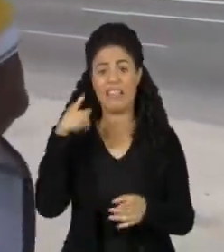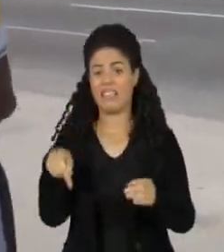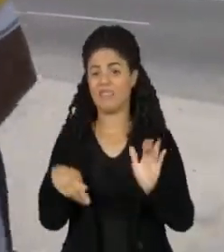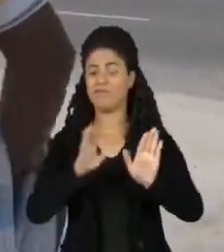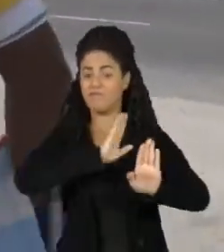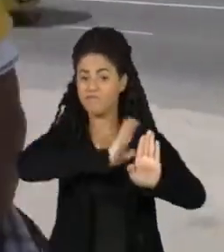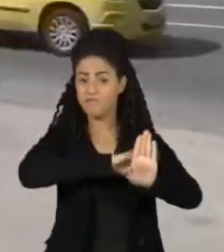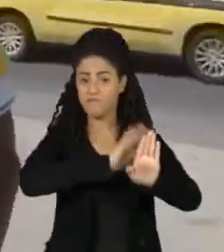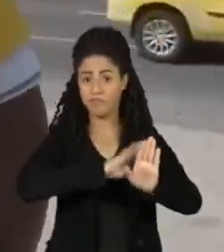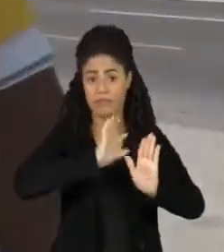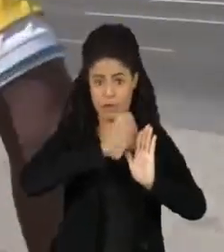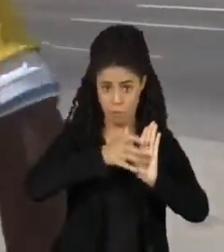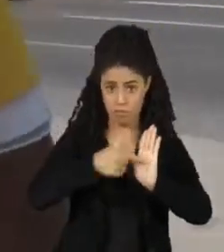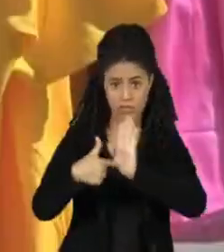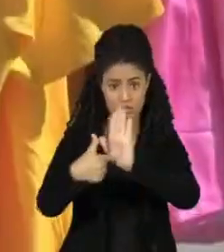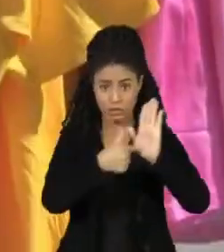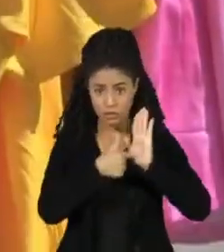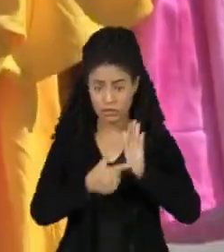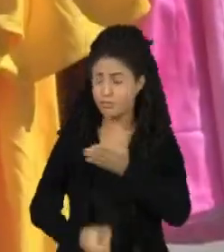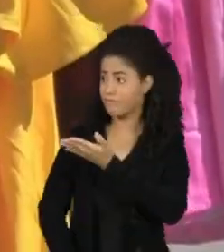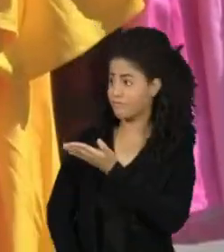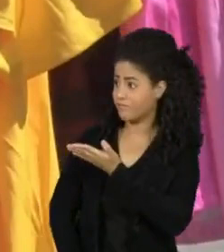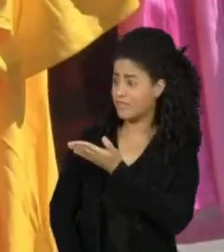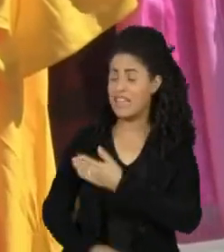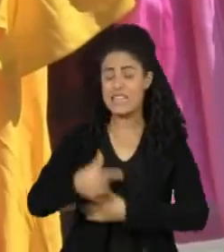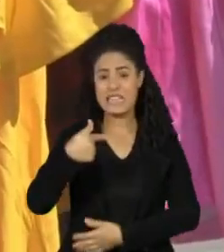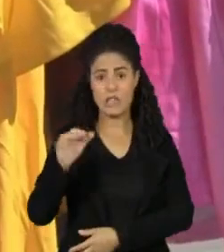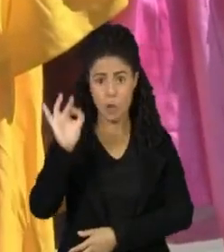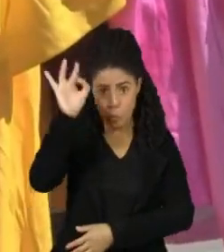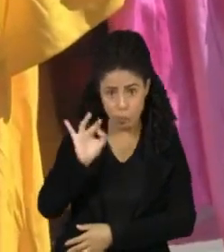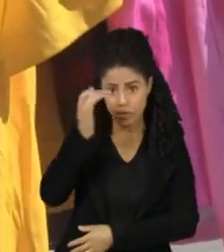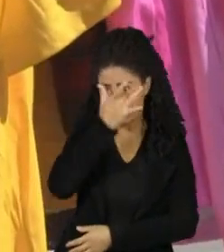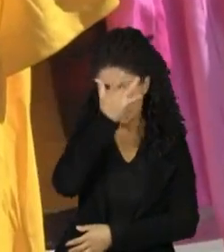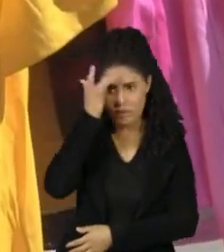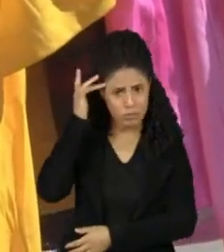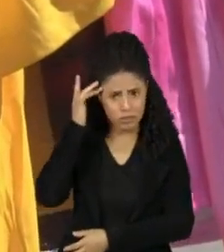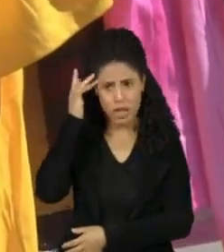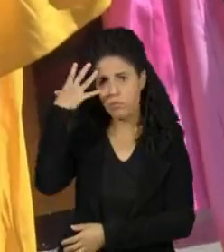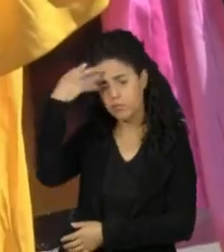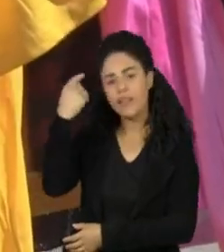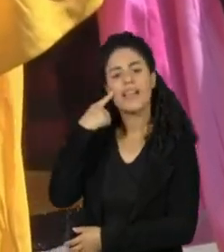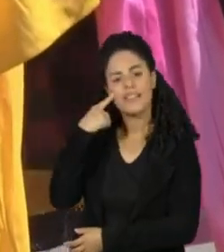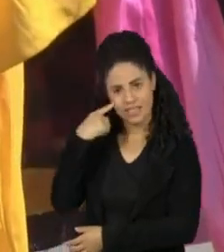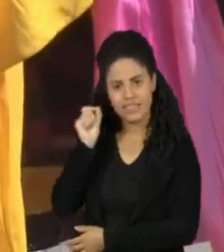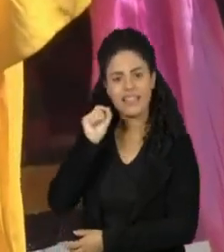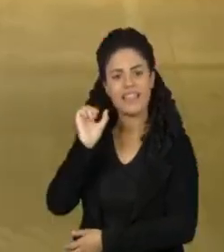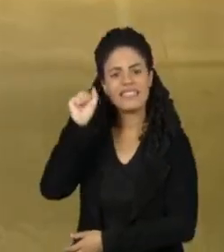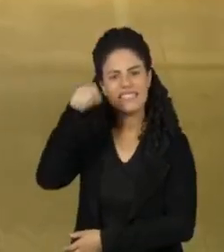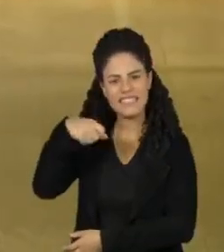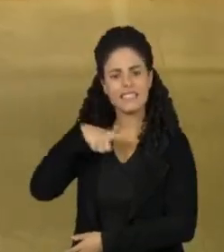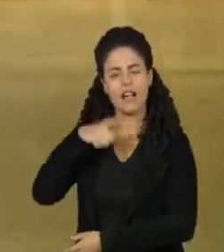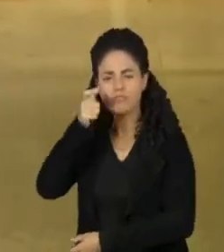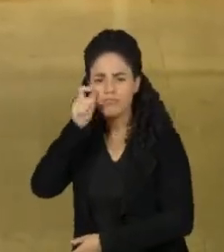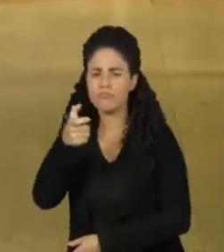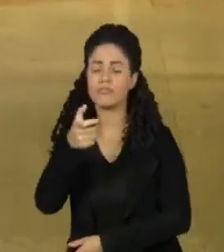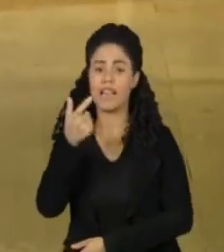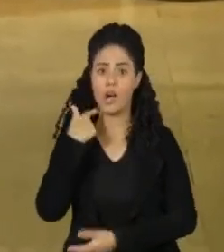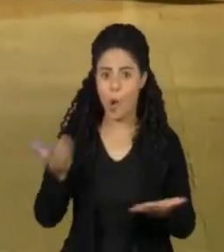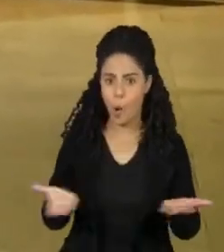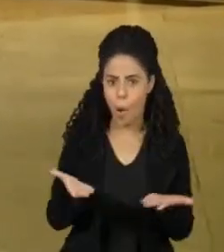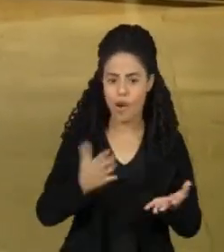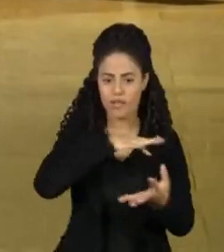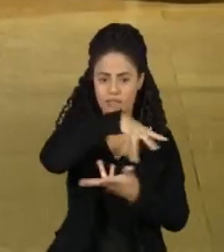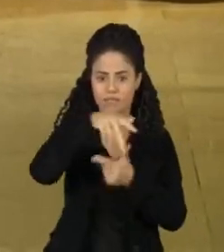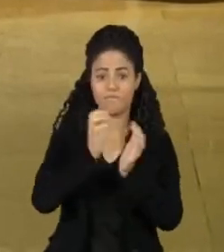a camiseta da seleção é um item que 70% dos brasileiros têm interesse em adquirir durante a copa um